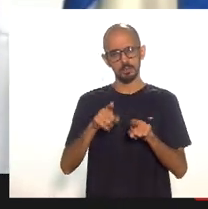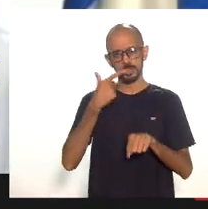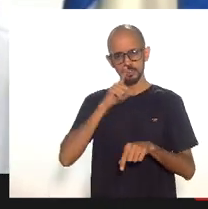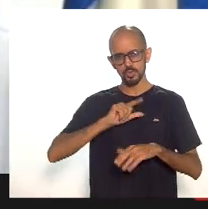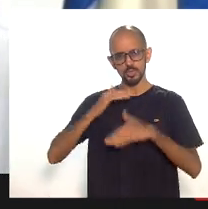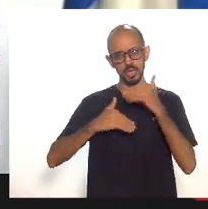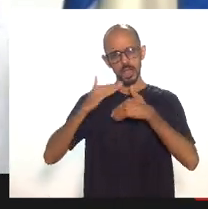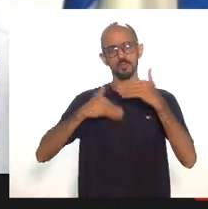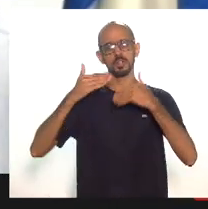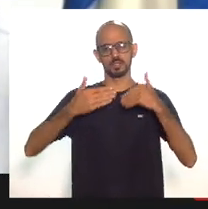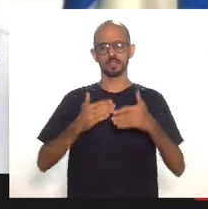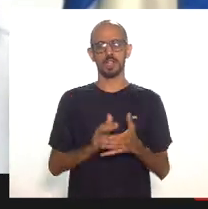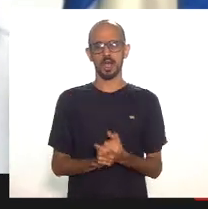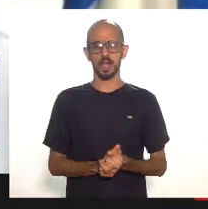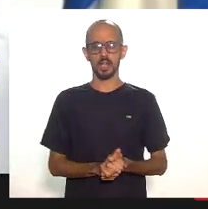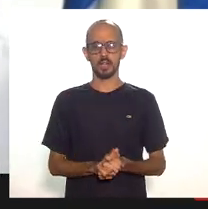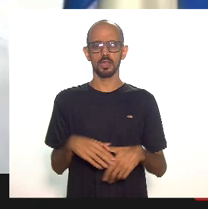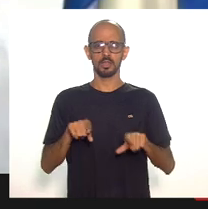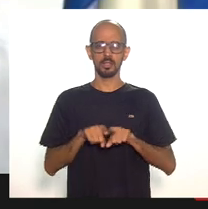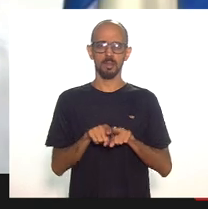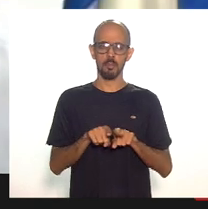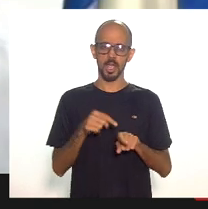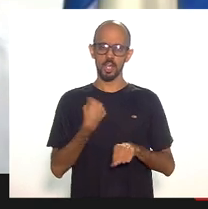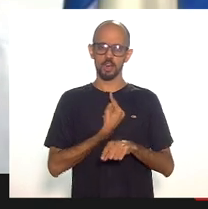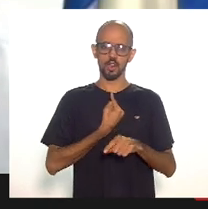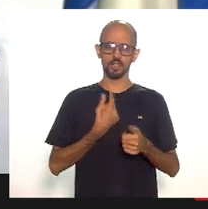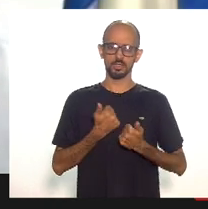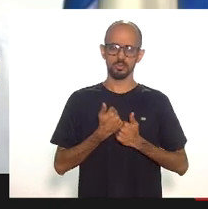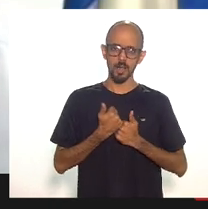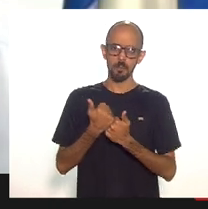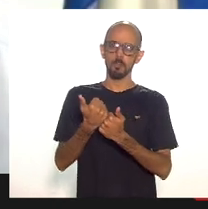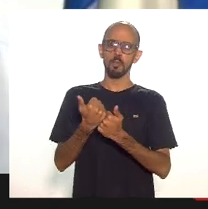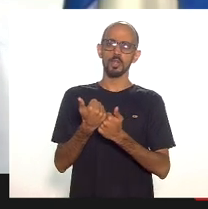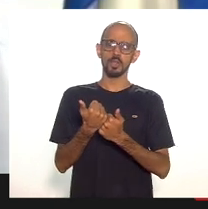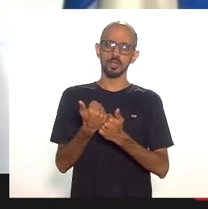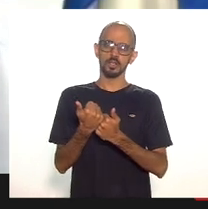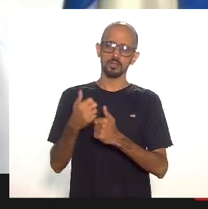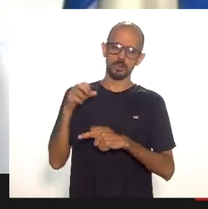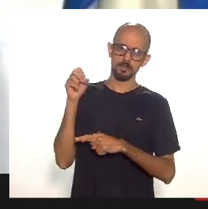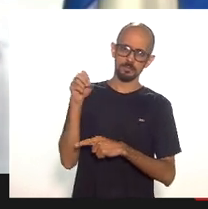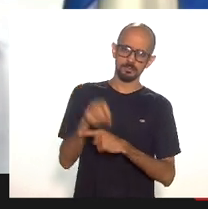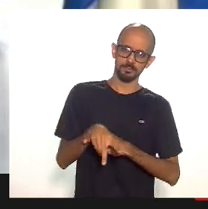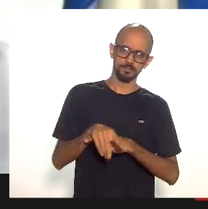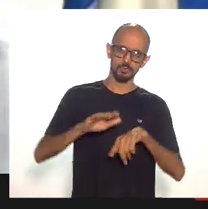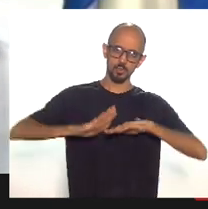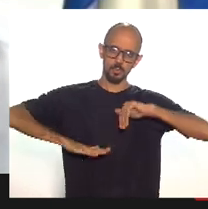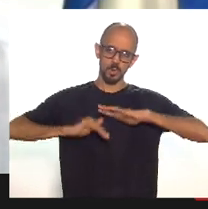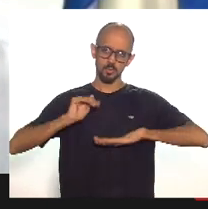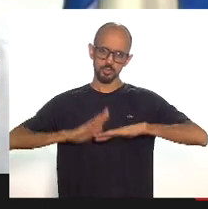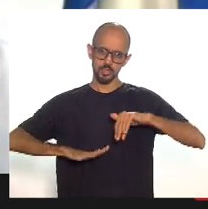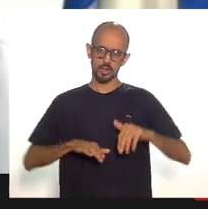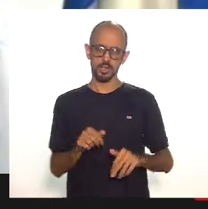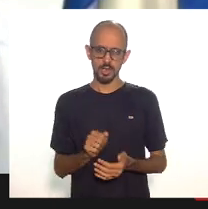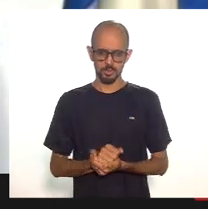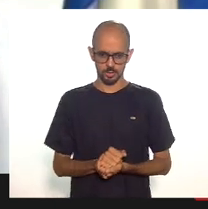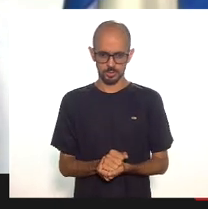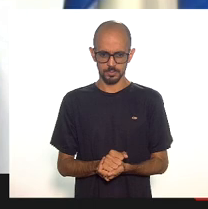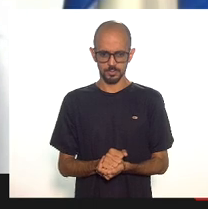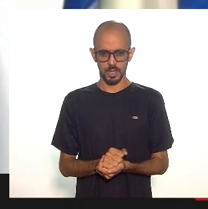mais. Além disso, a gente continua apoiando aí na contratação de profissionais cruas, tal, repetindo o Fraga